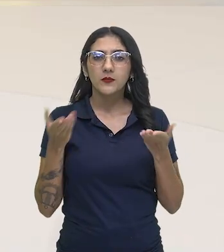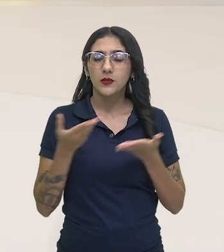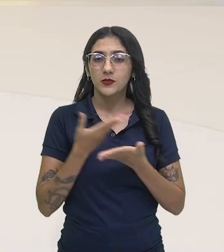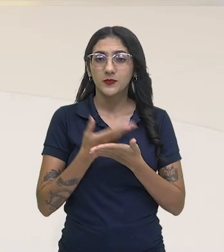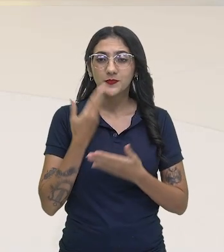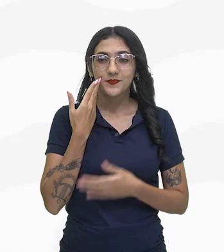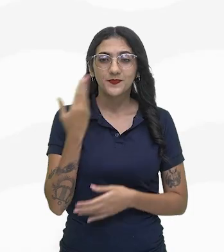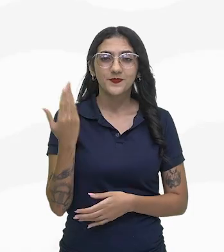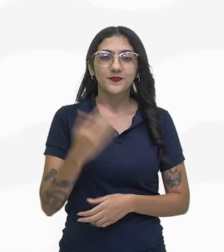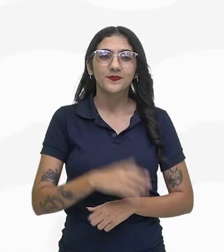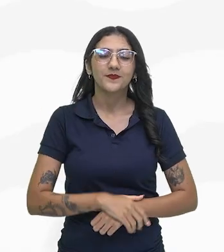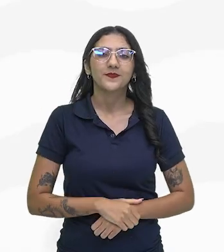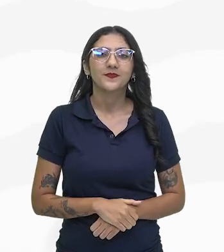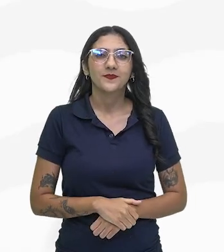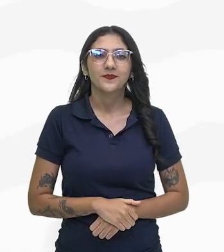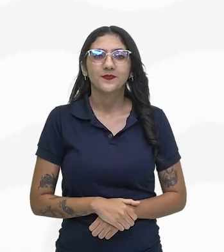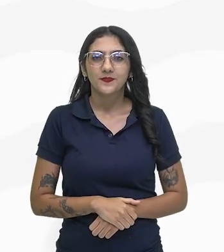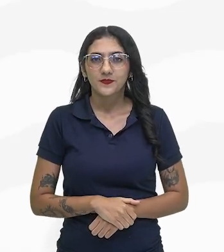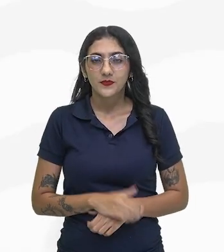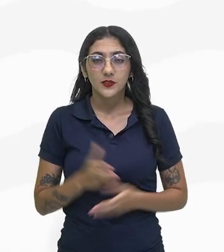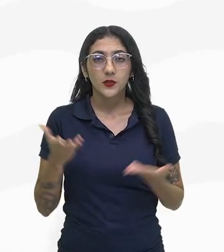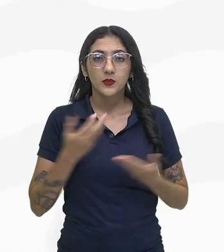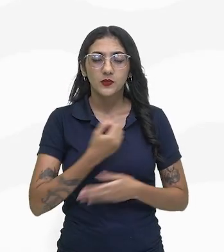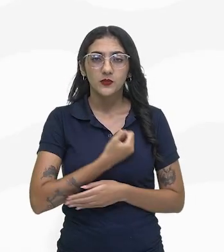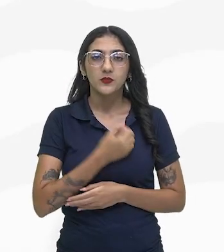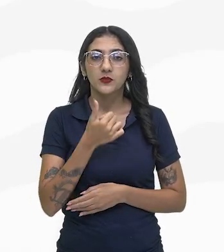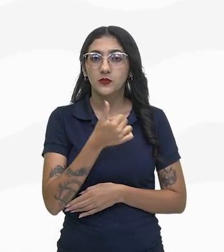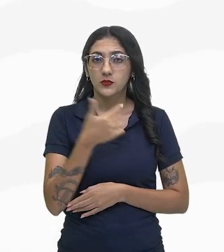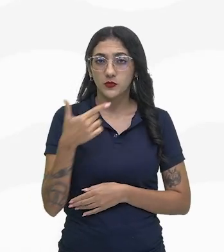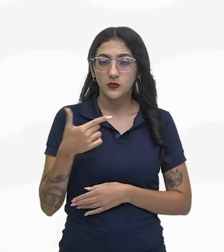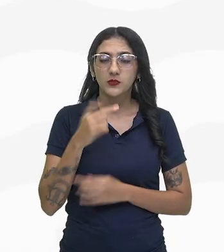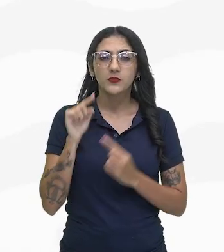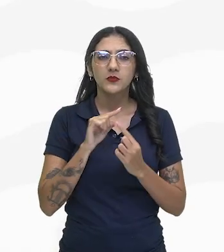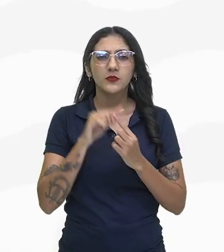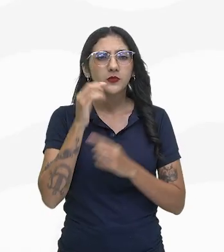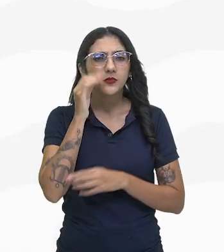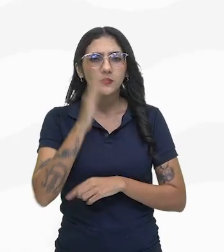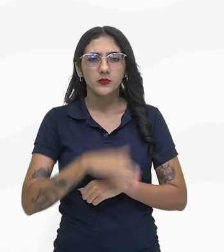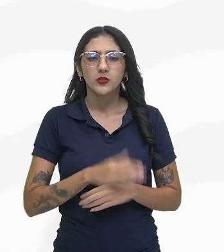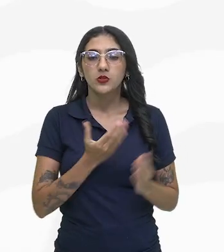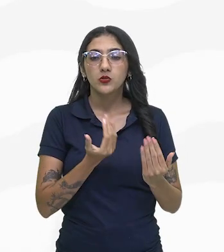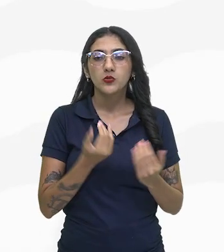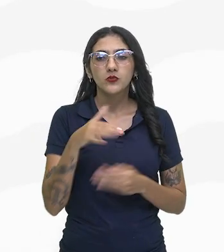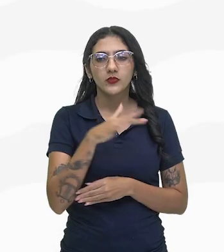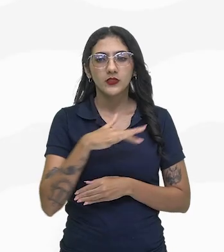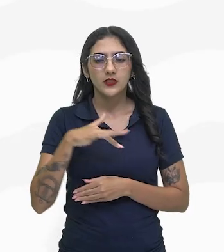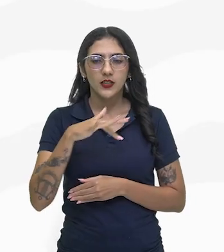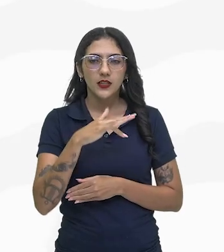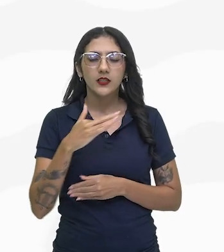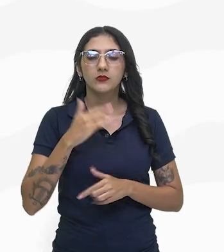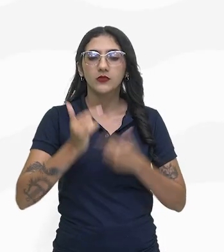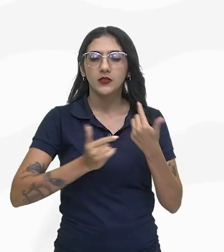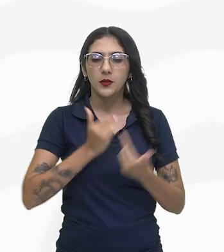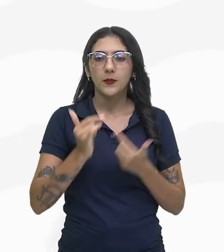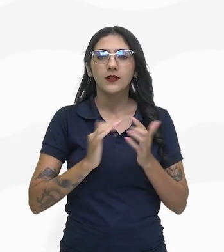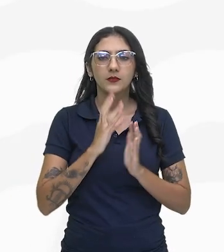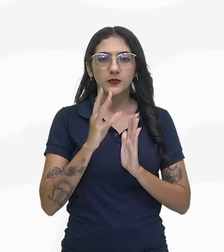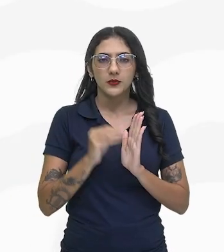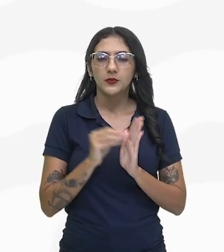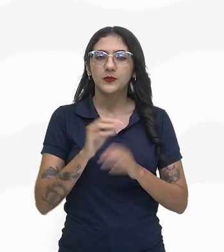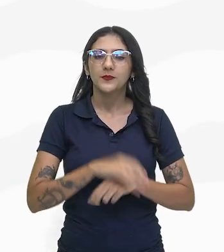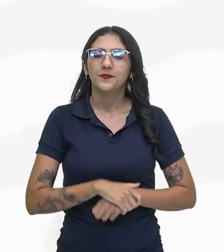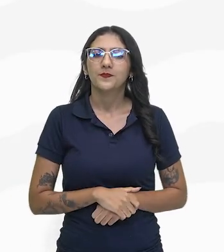de hoje. Então, nós temos o objeto de conhecimento, juventudes e o mundo do trabalho na Amazônia.